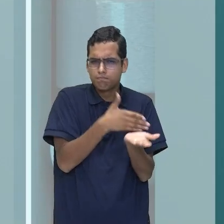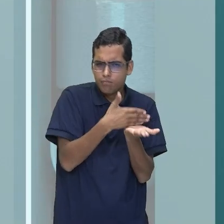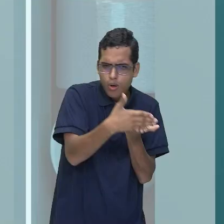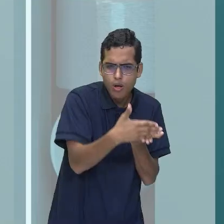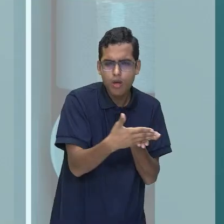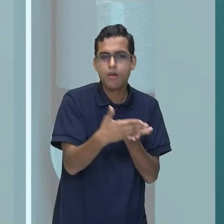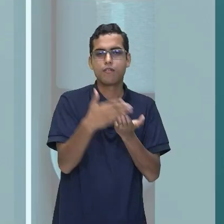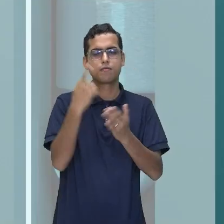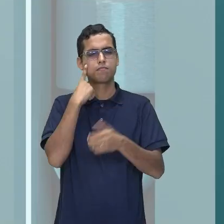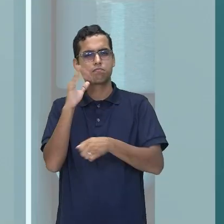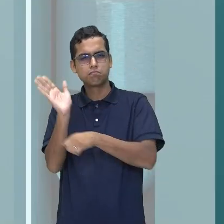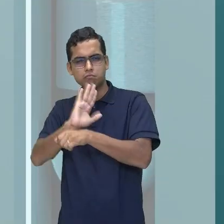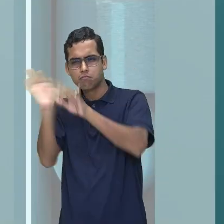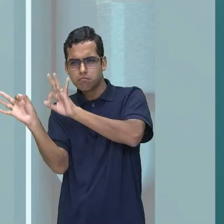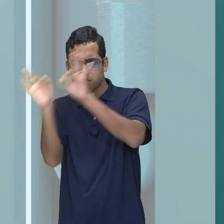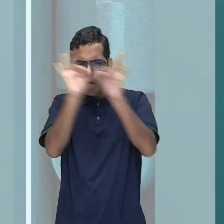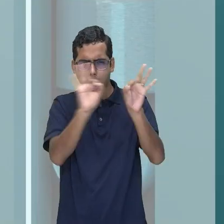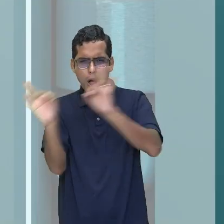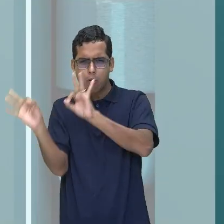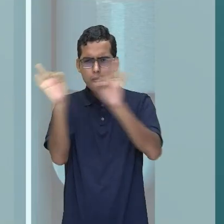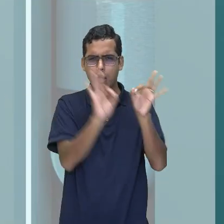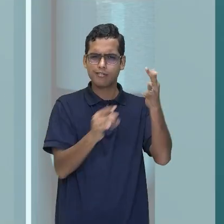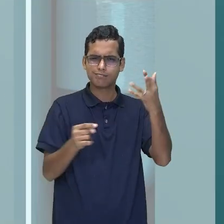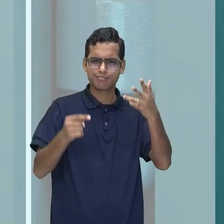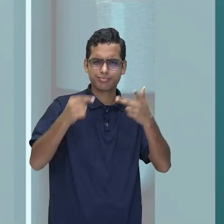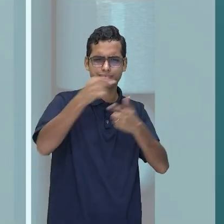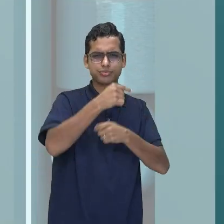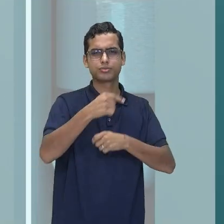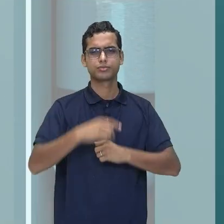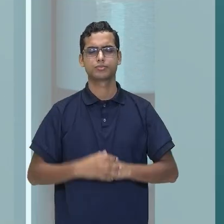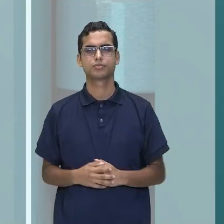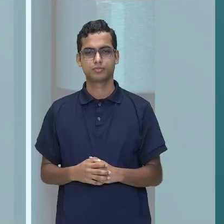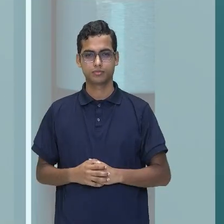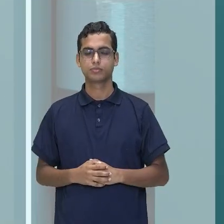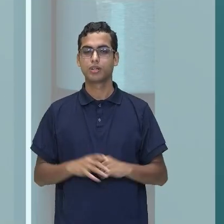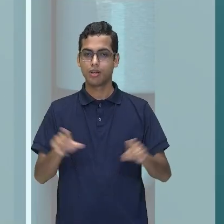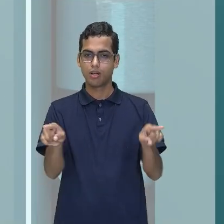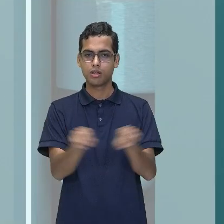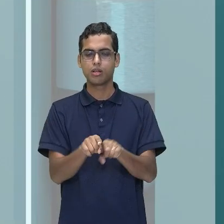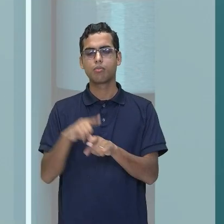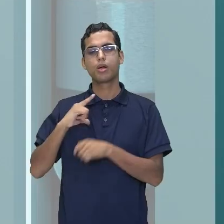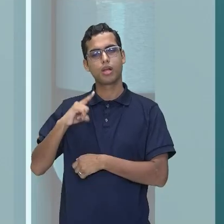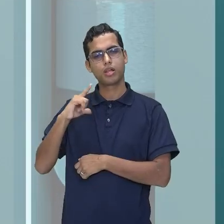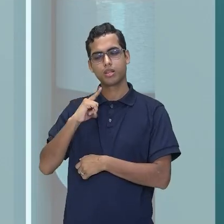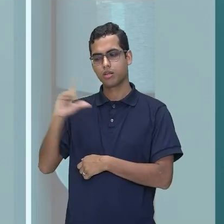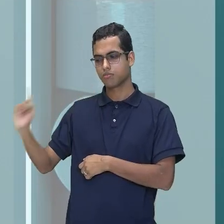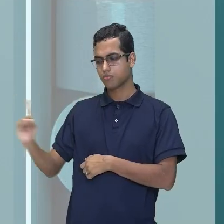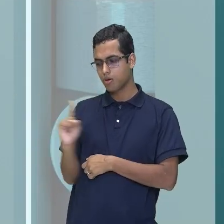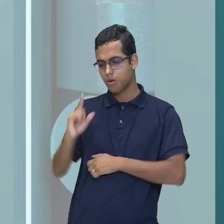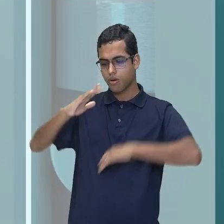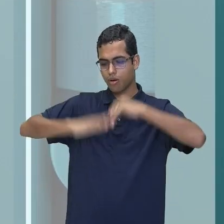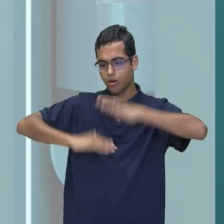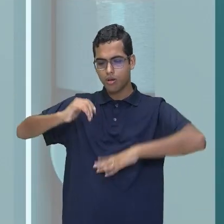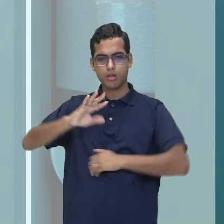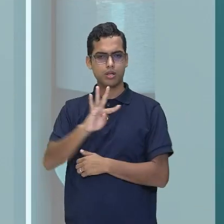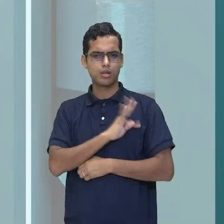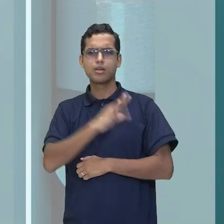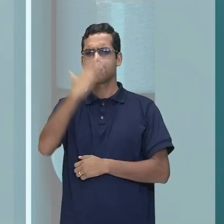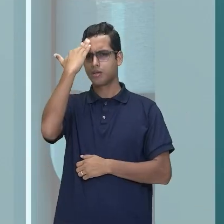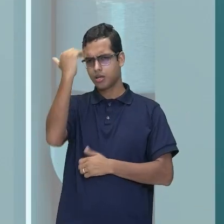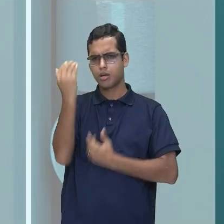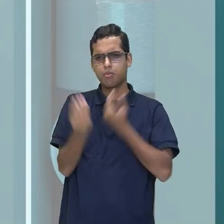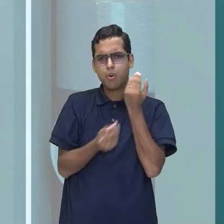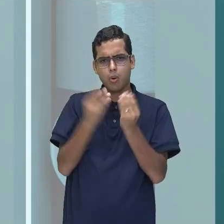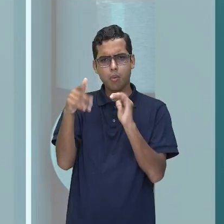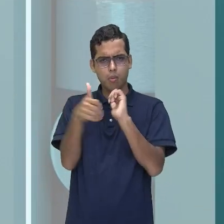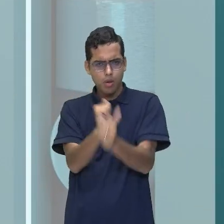esses vídeos aí, certo? E aí, lógico, ter um profissional ali que entenda bem sobre o esporte